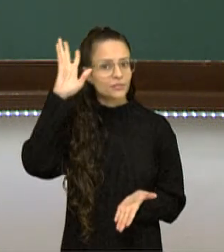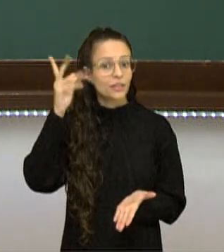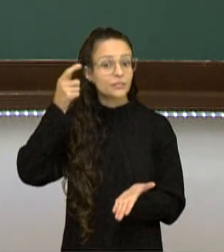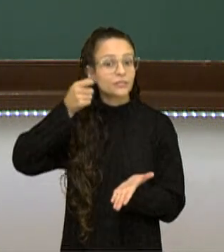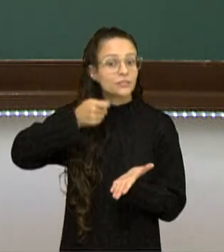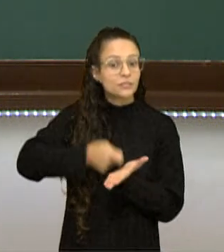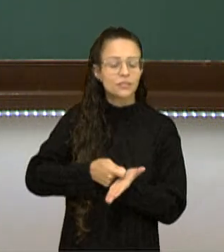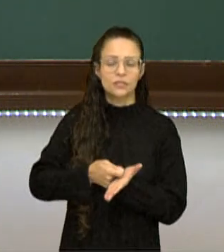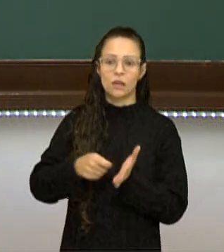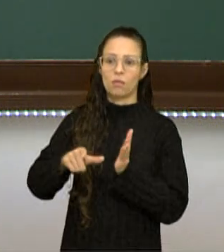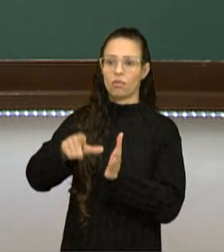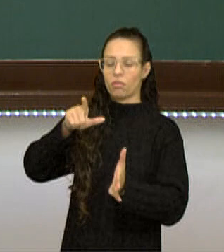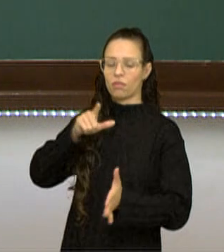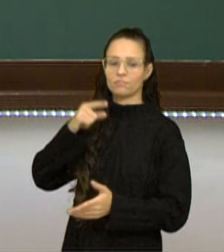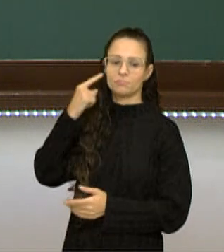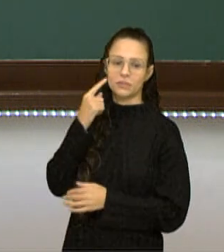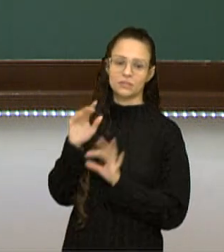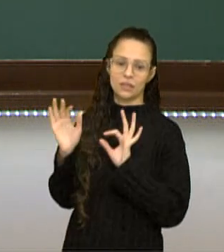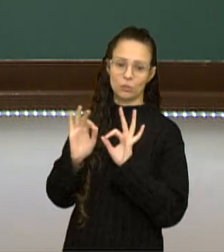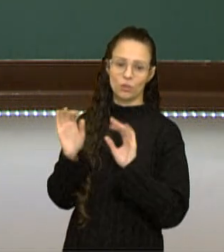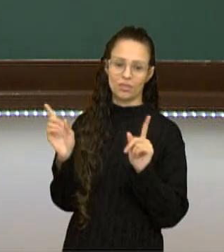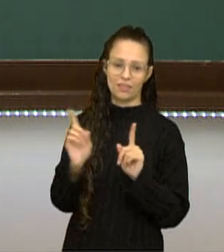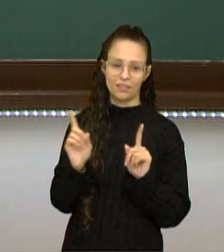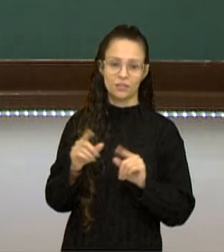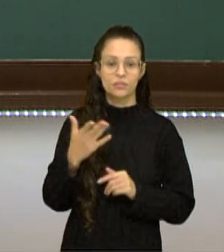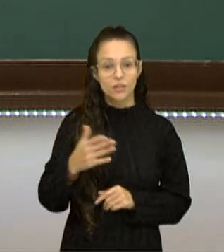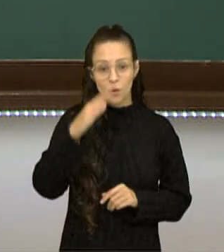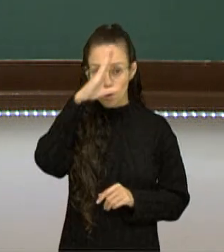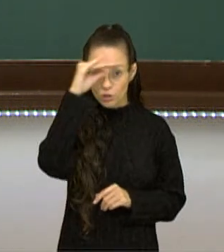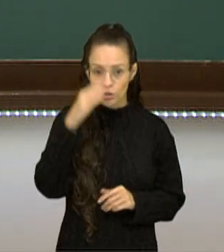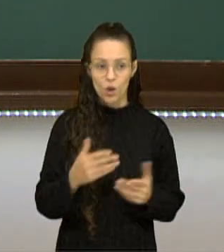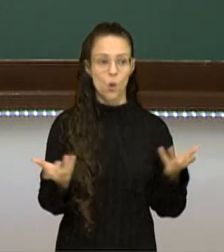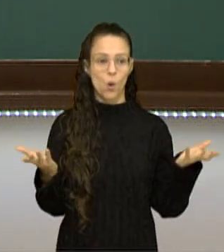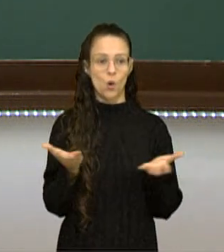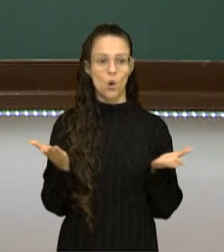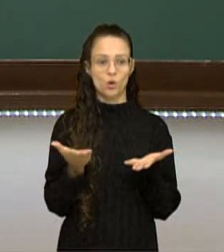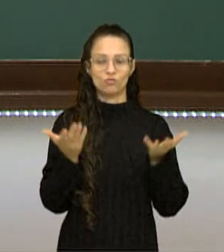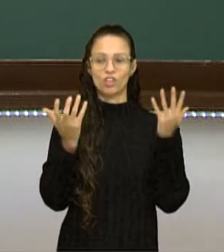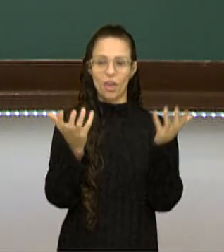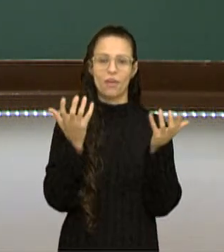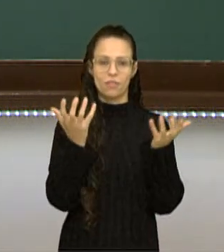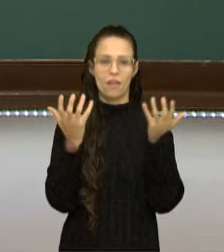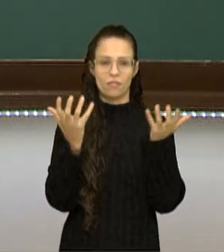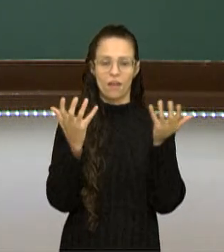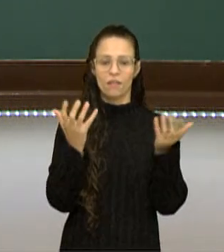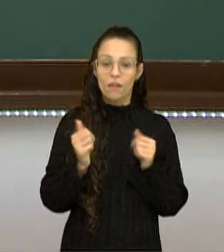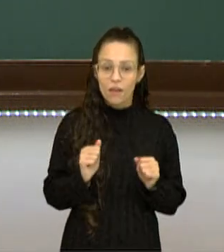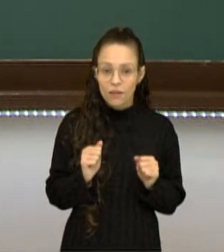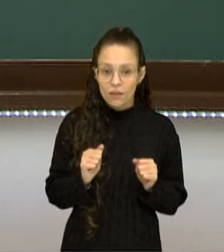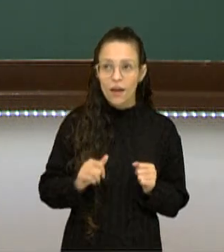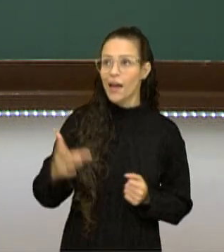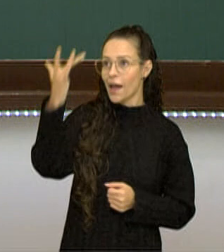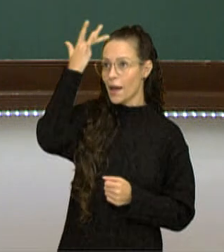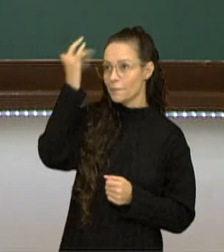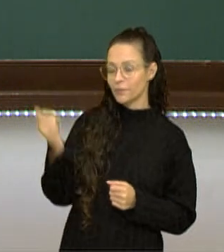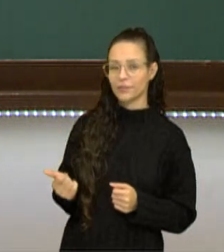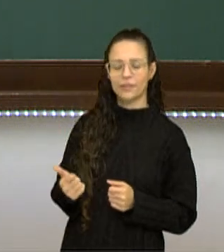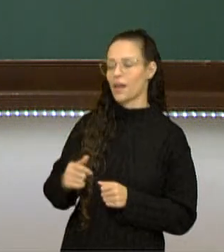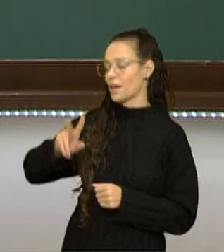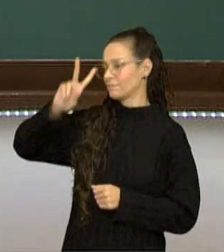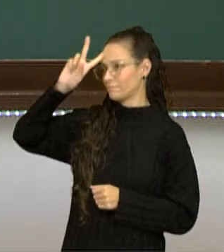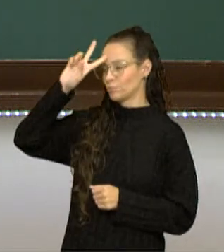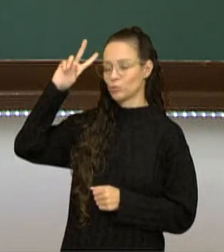tomadas precipitadamente. Então o adolescente num dia quer uma coisa que ele acha que quer, no outro dia ele já